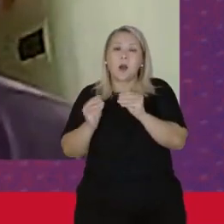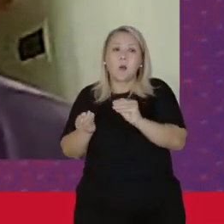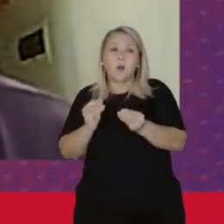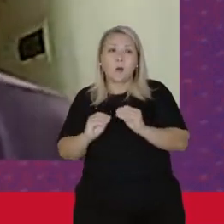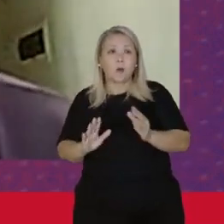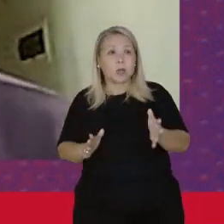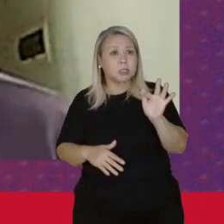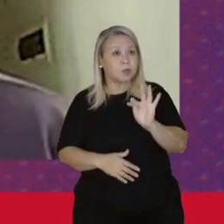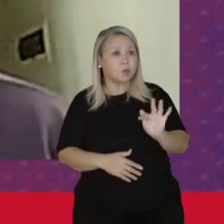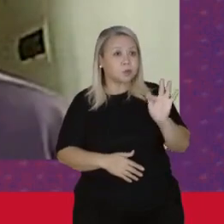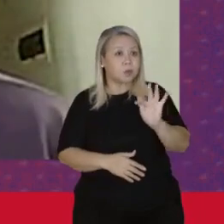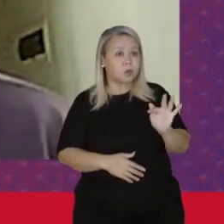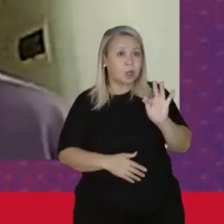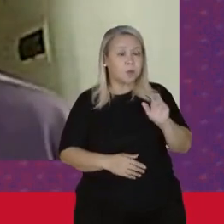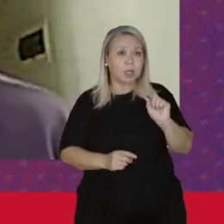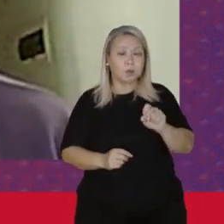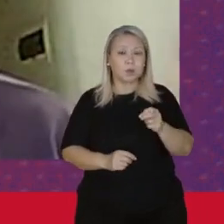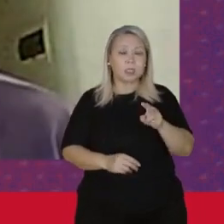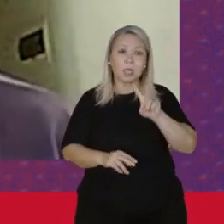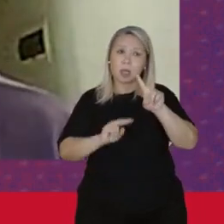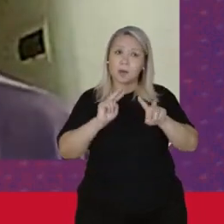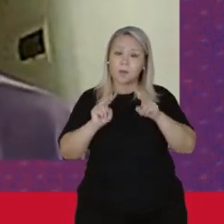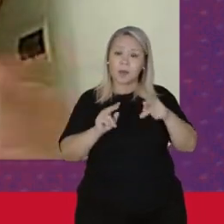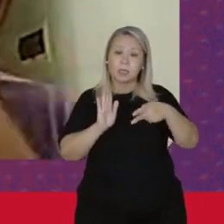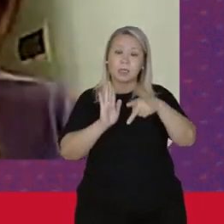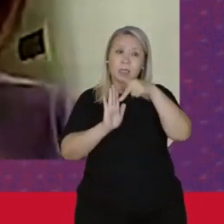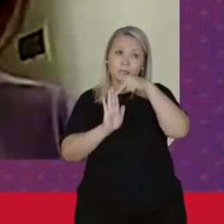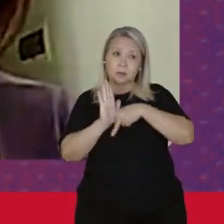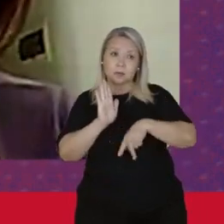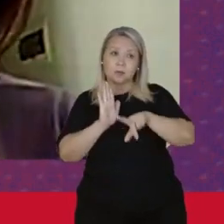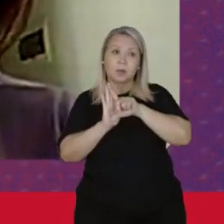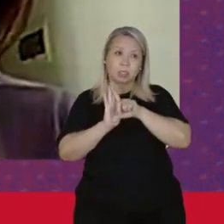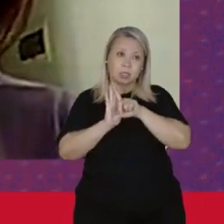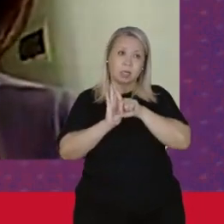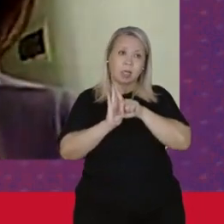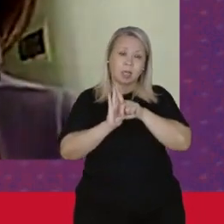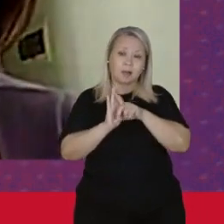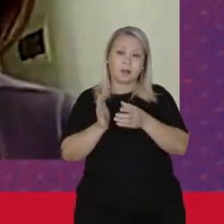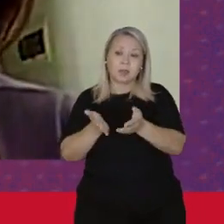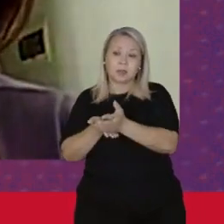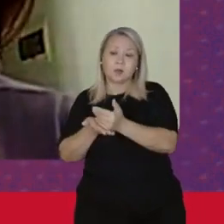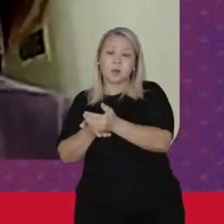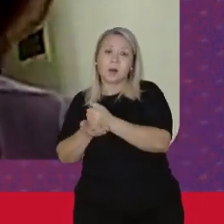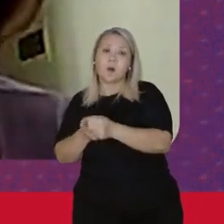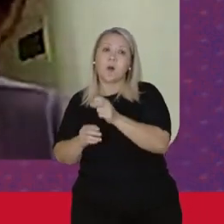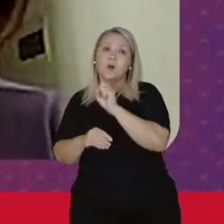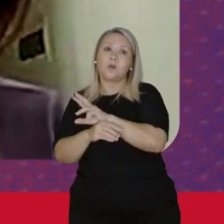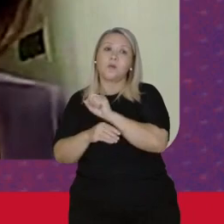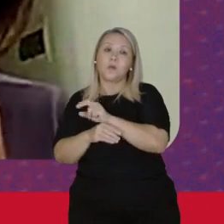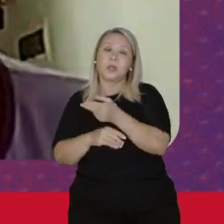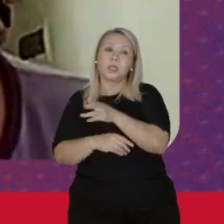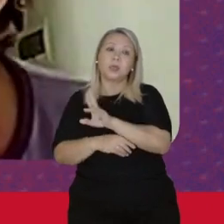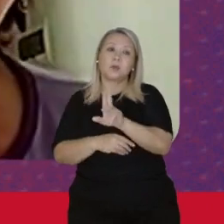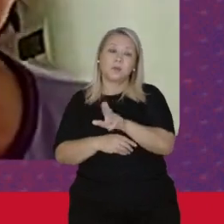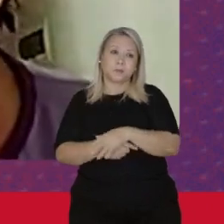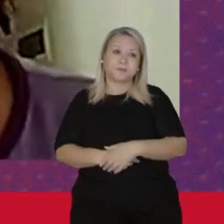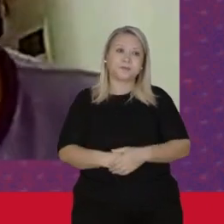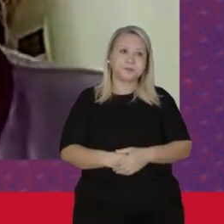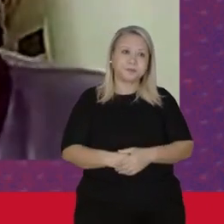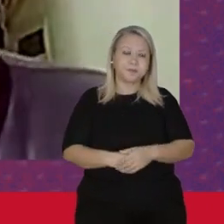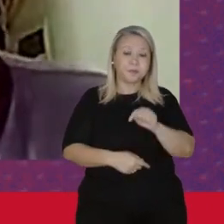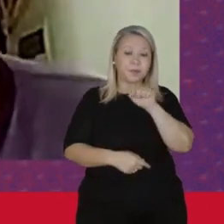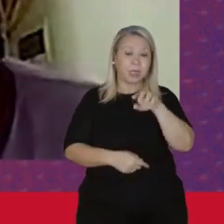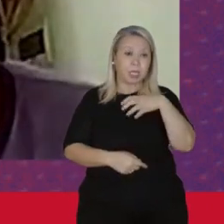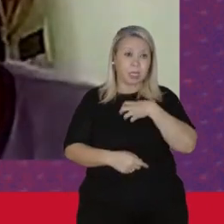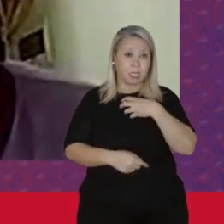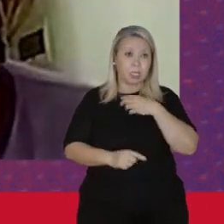em funcionamento o que se prevê nesse PL, nesse pacote do veneno, né, que a gente está chamando, né? E aí, nesse